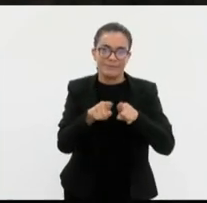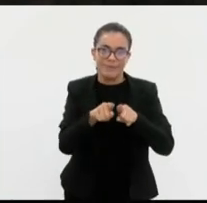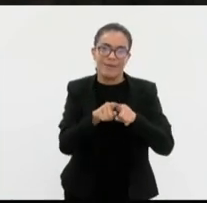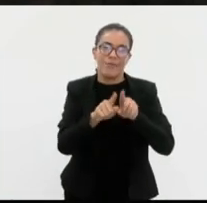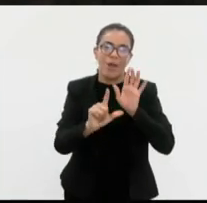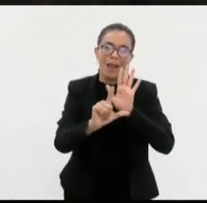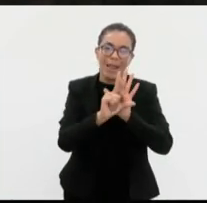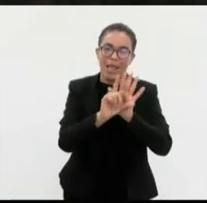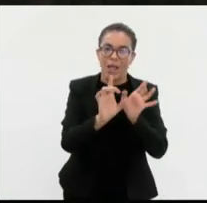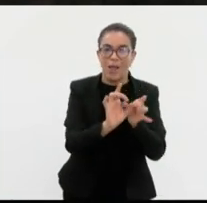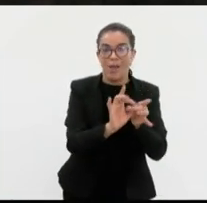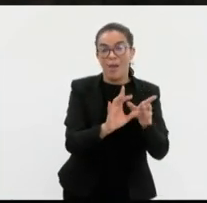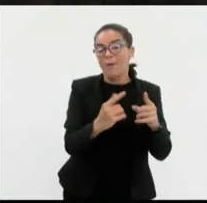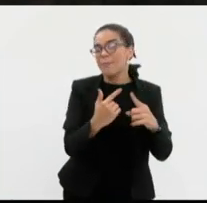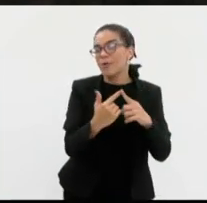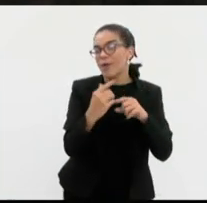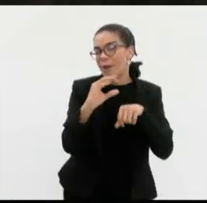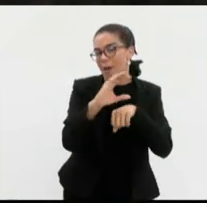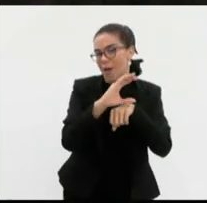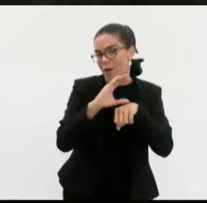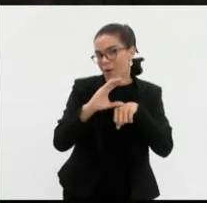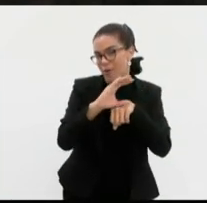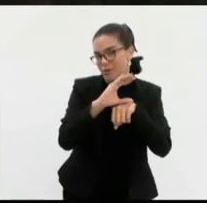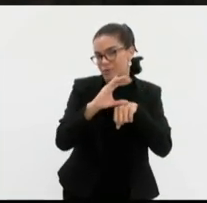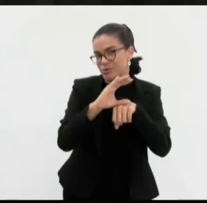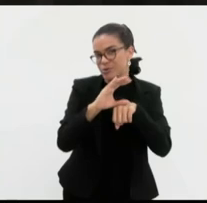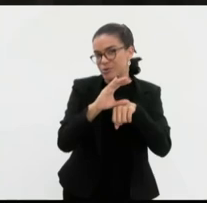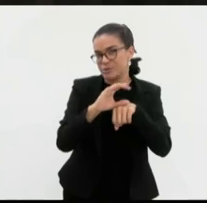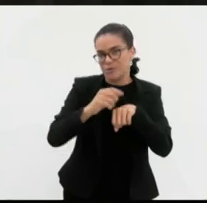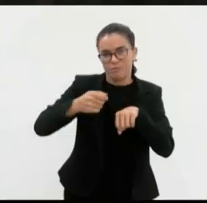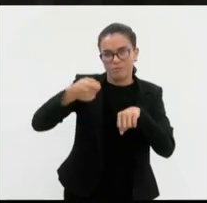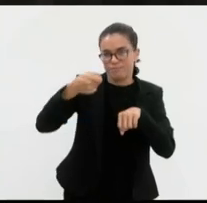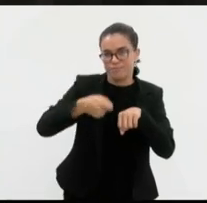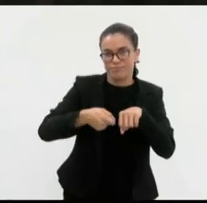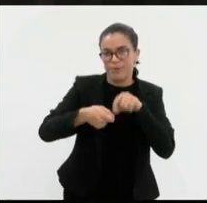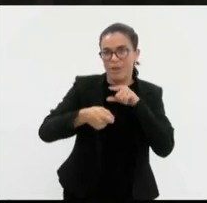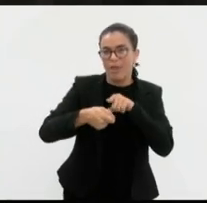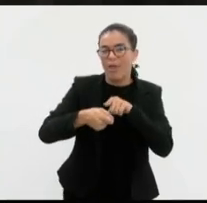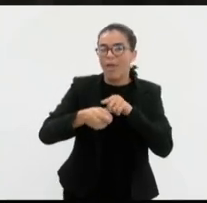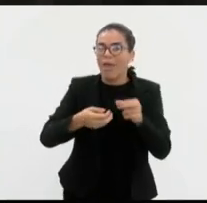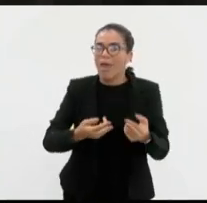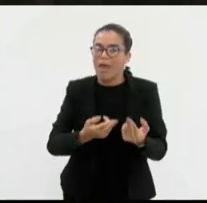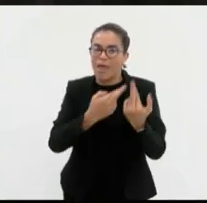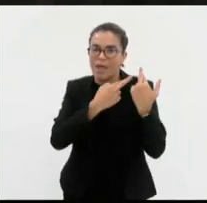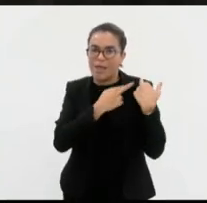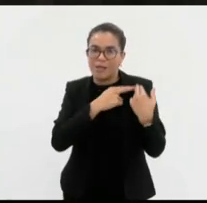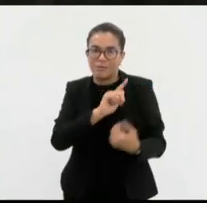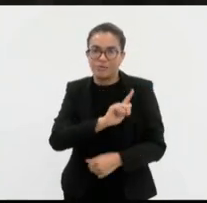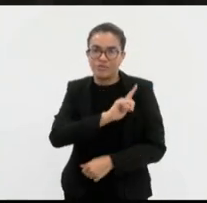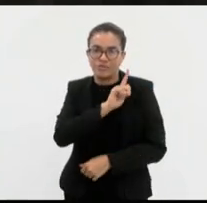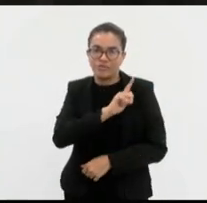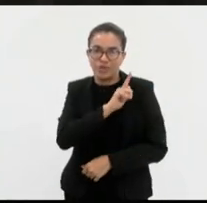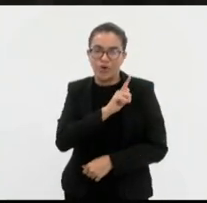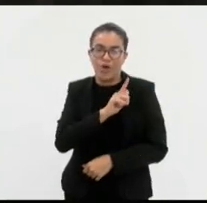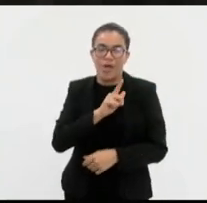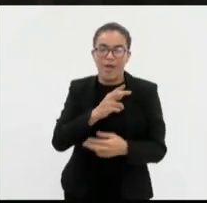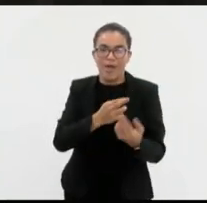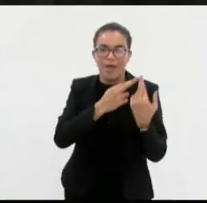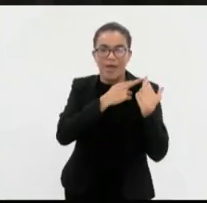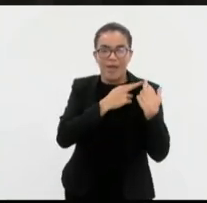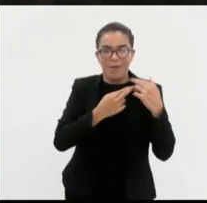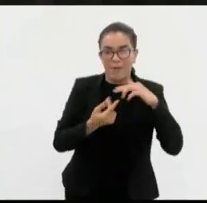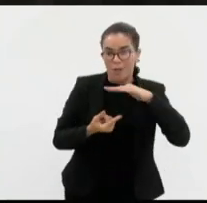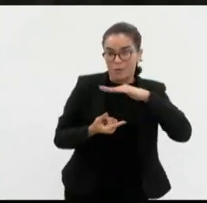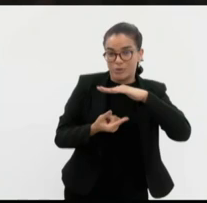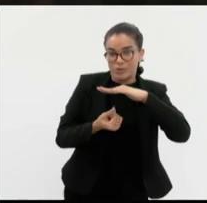porque a Constituição diz que quem é o gestor dos cofes públicos é o